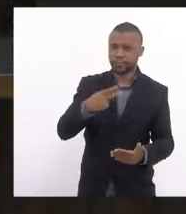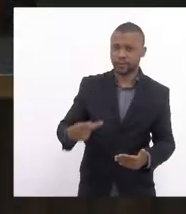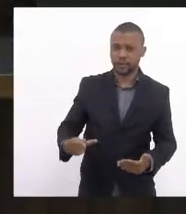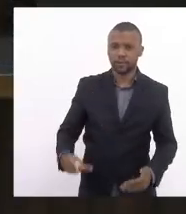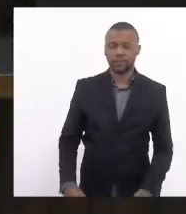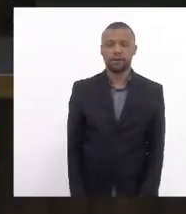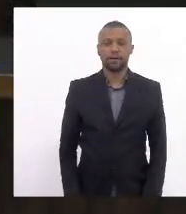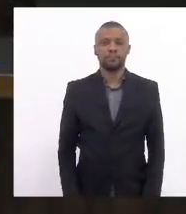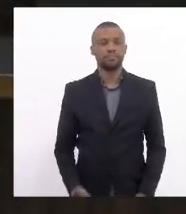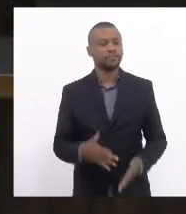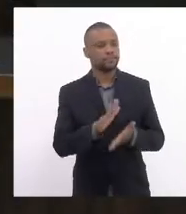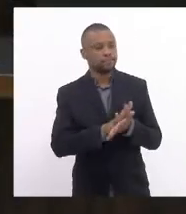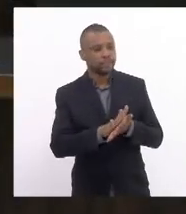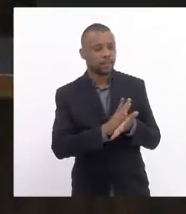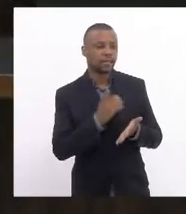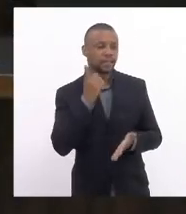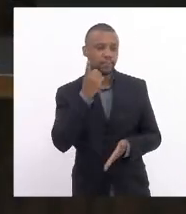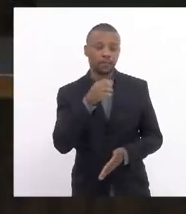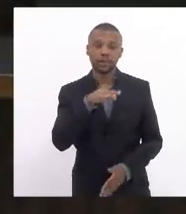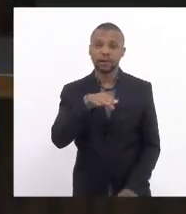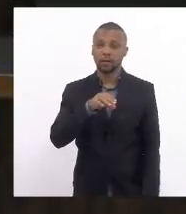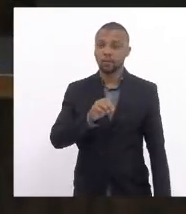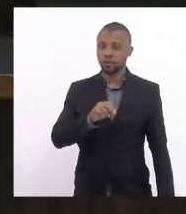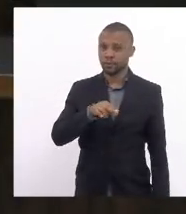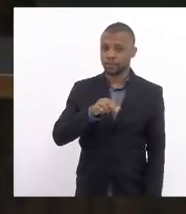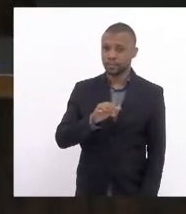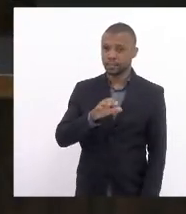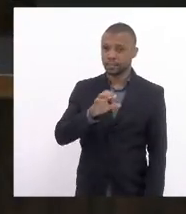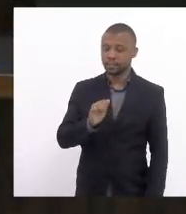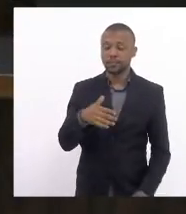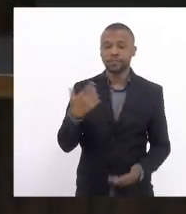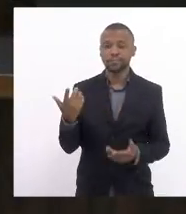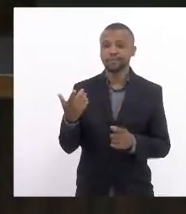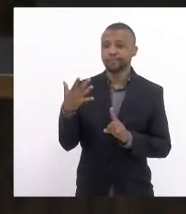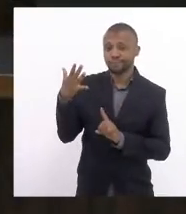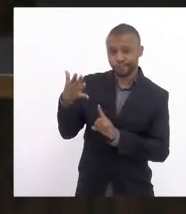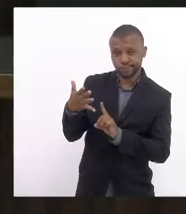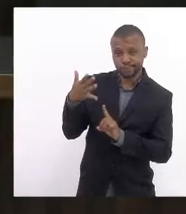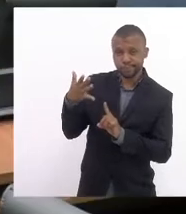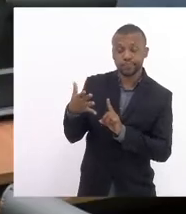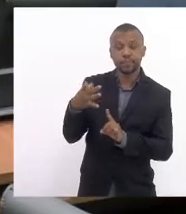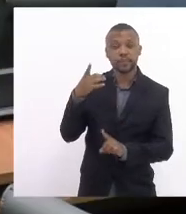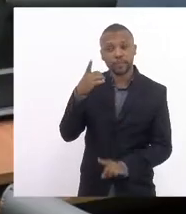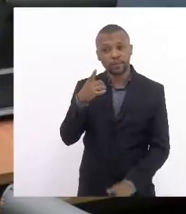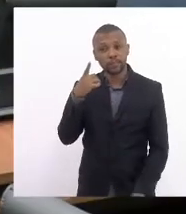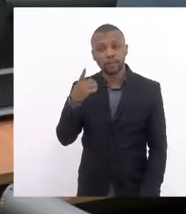Obrigada, deputada Mônica. Com a palavra, deputado Jaumir.